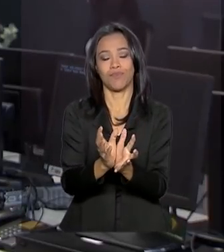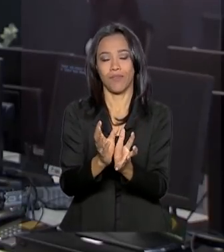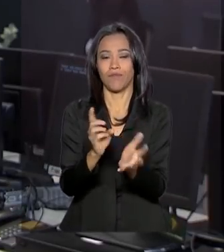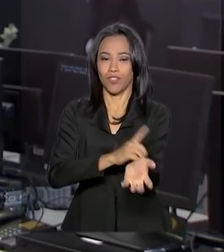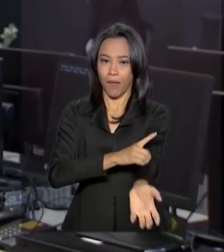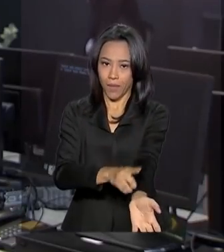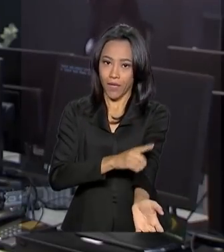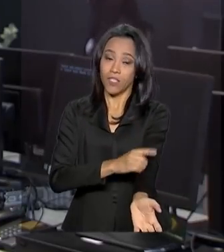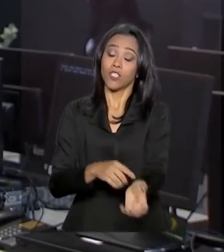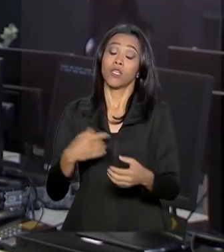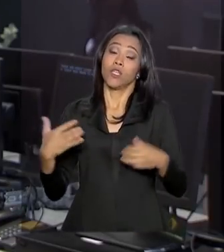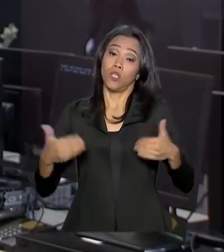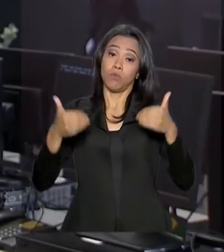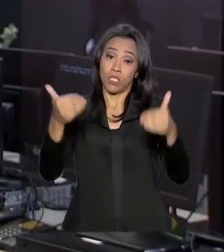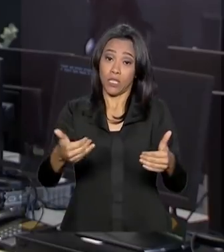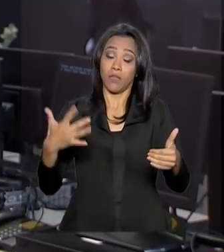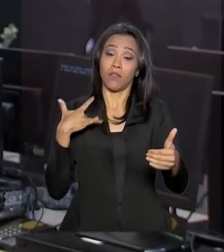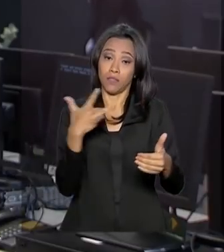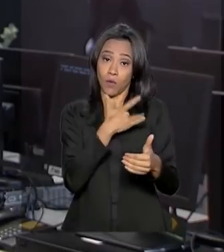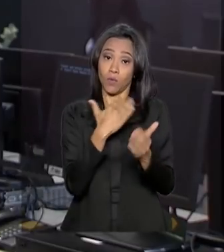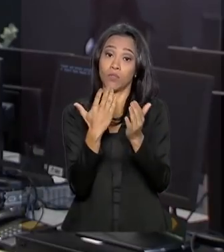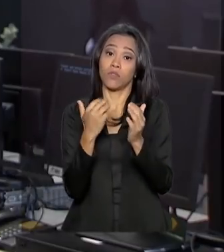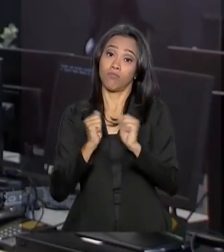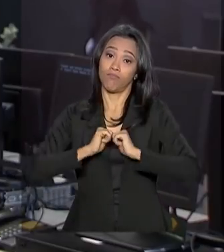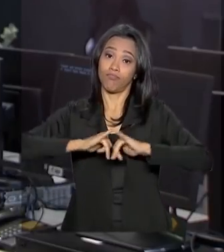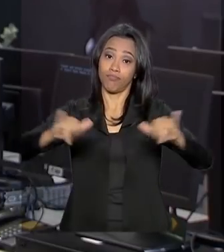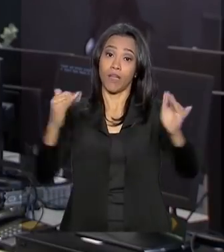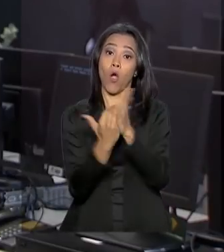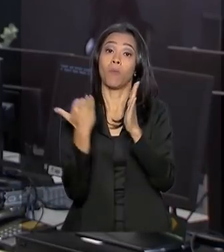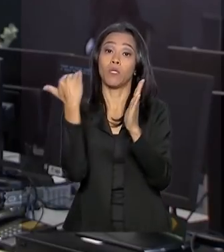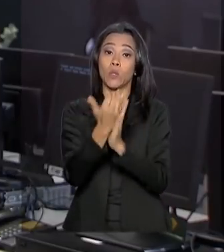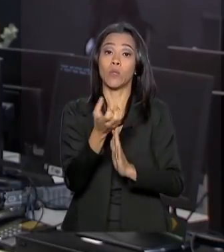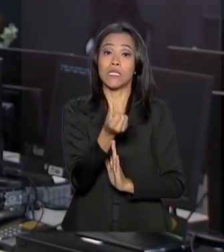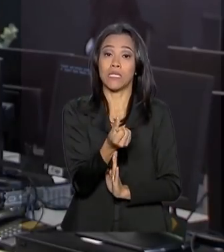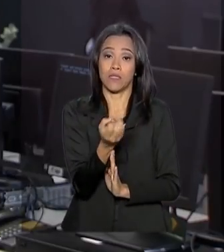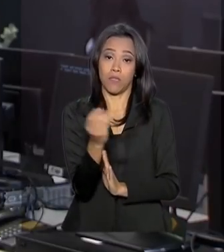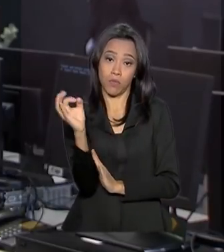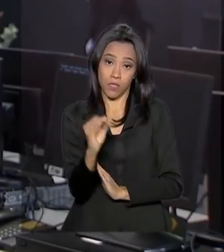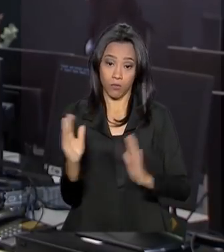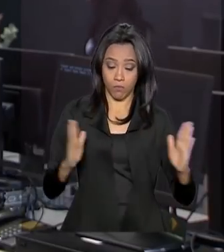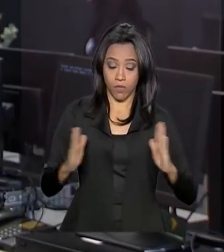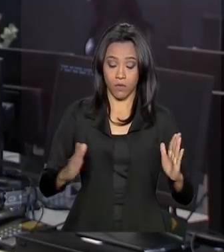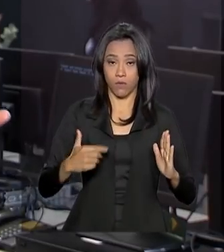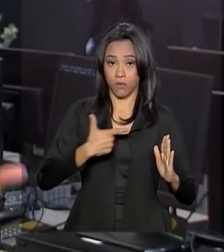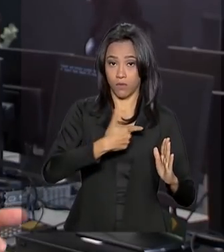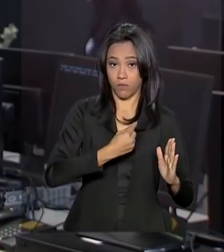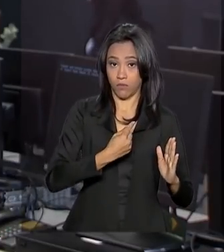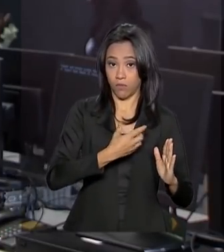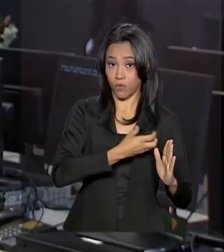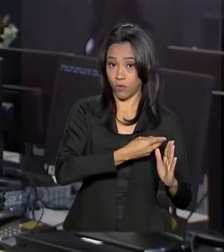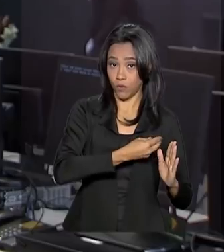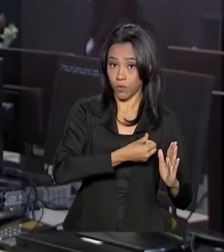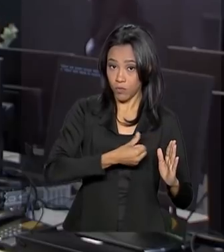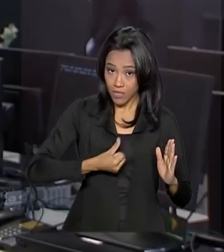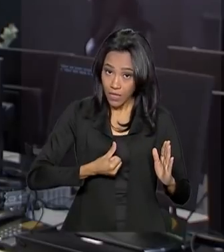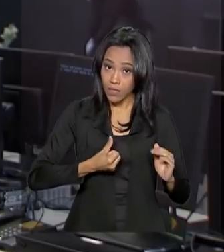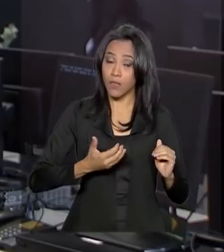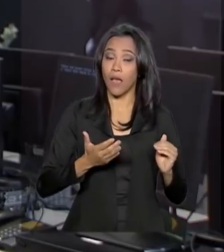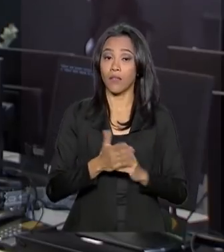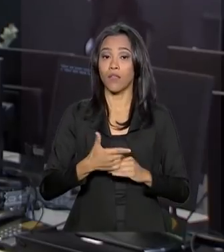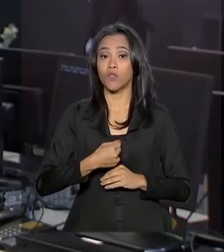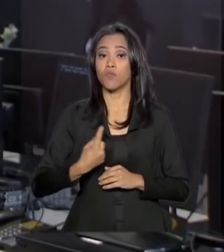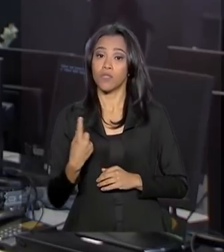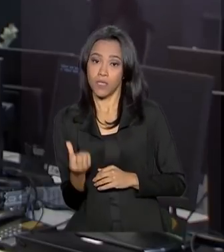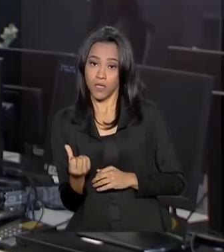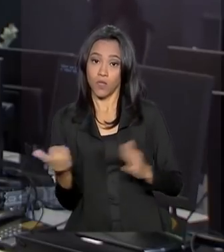registrou um aumento de 60% no diagnóstico da diabetes entre 2006 e 2016. Hoje, nove a cada